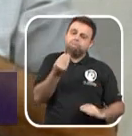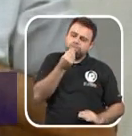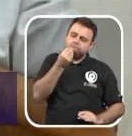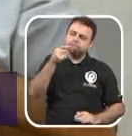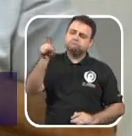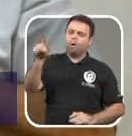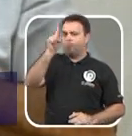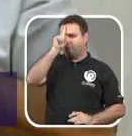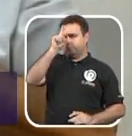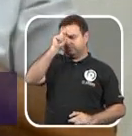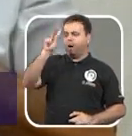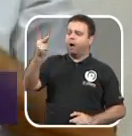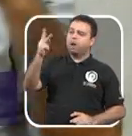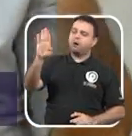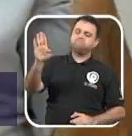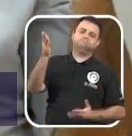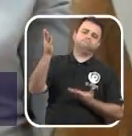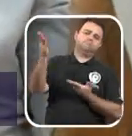HB, né,